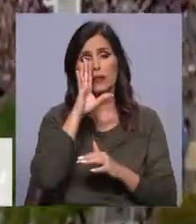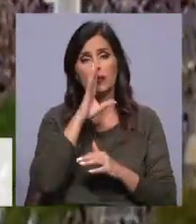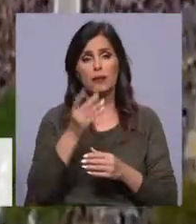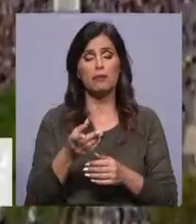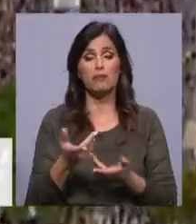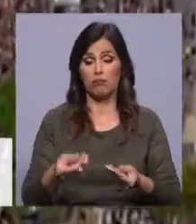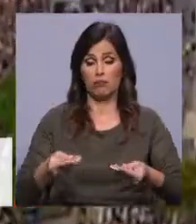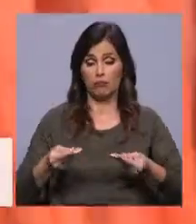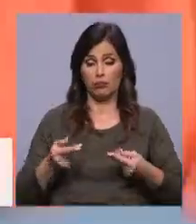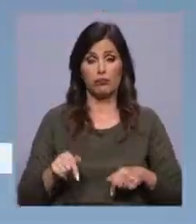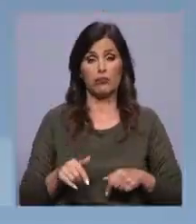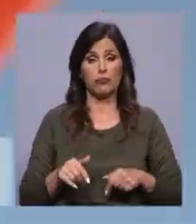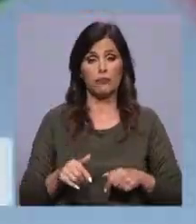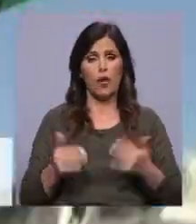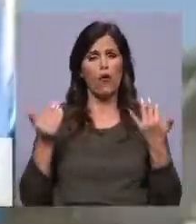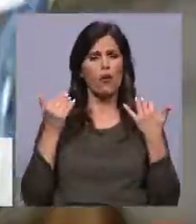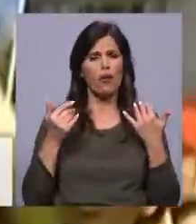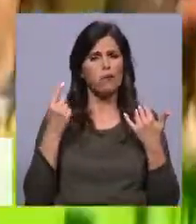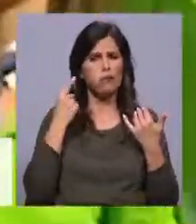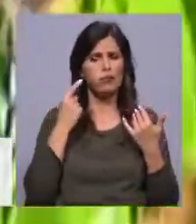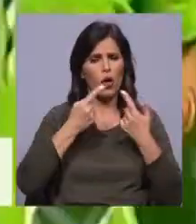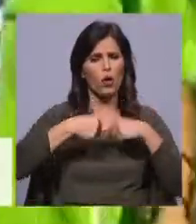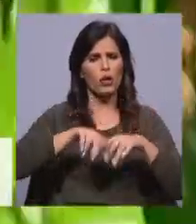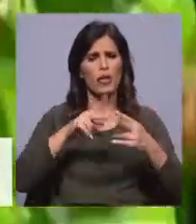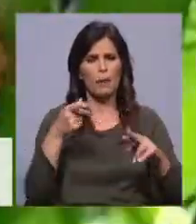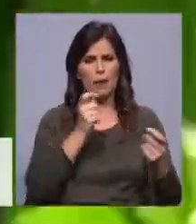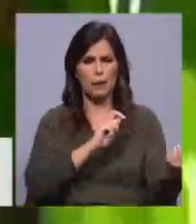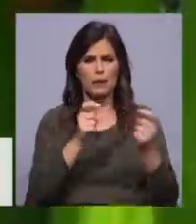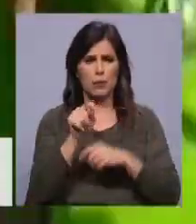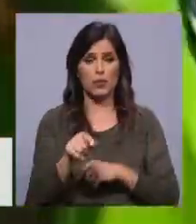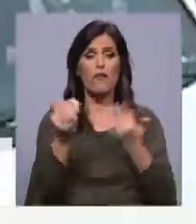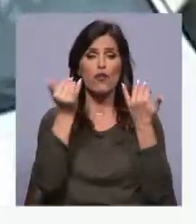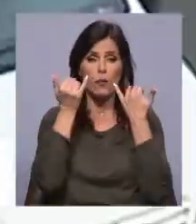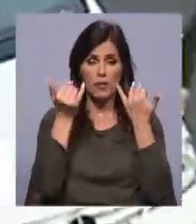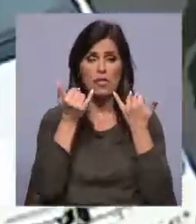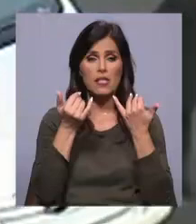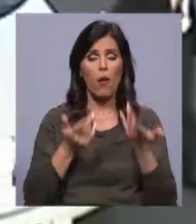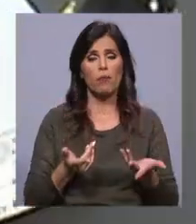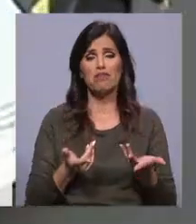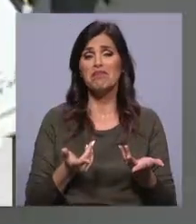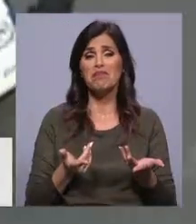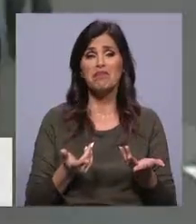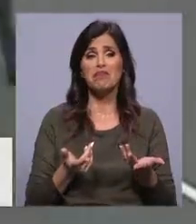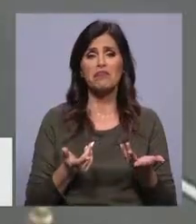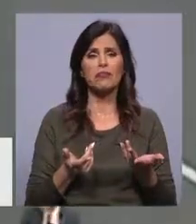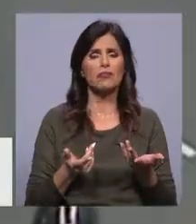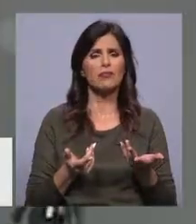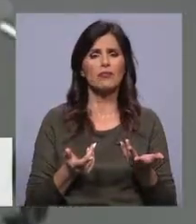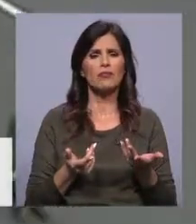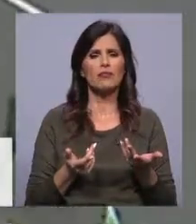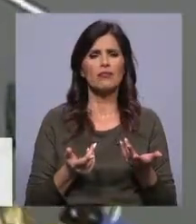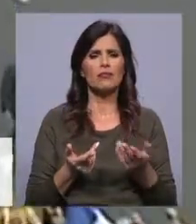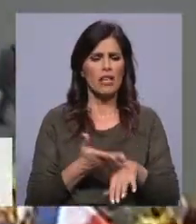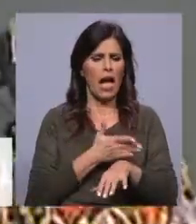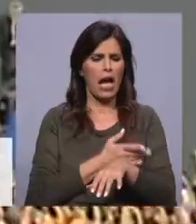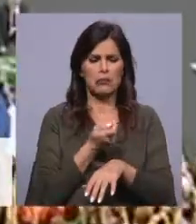apresentada uma informação na reunião que tivemos de câmara discutimos isto a informação chegou com